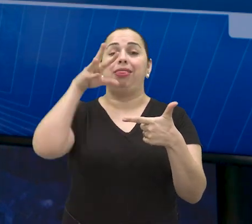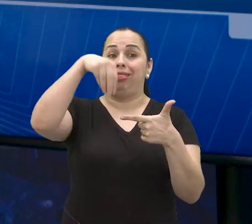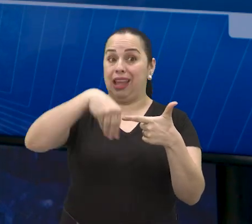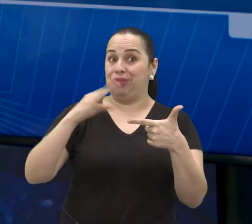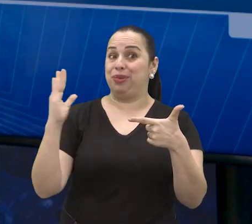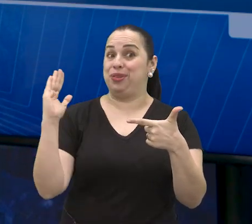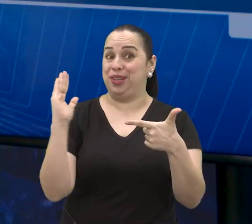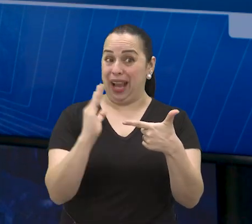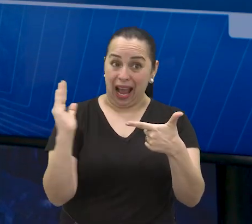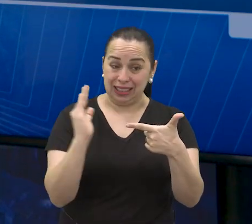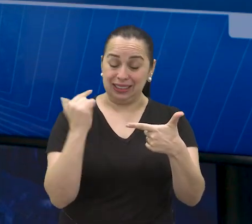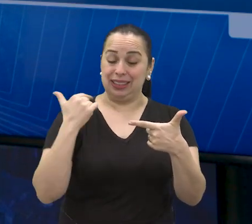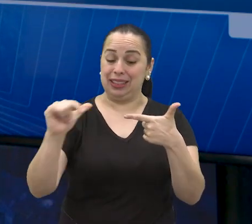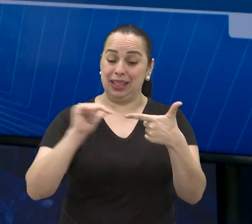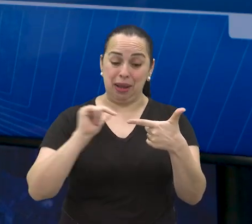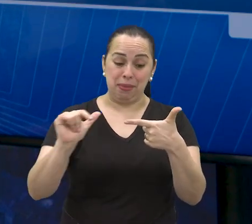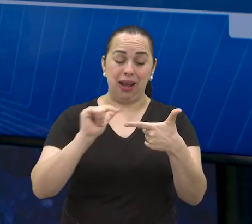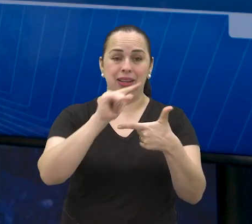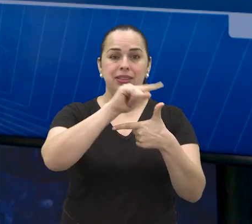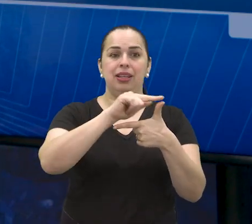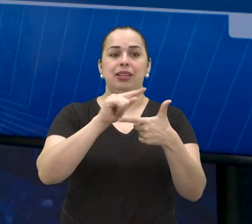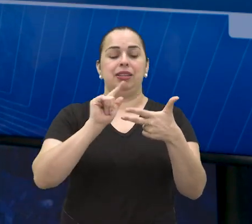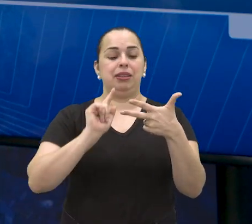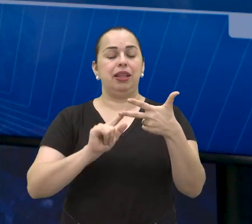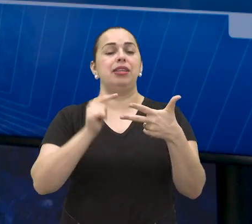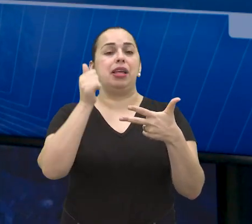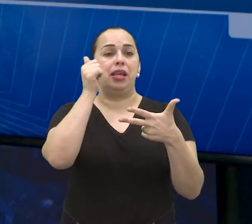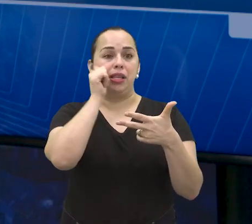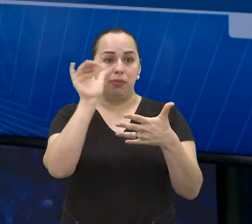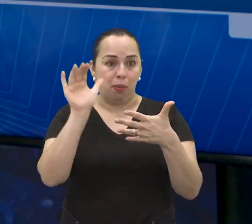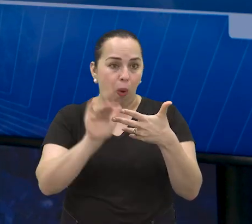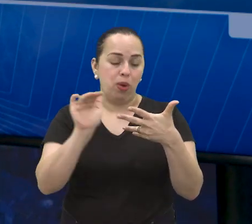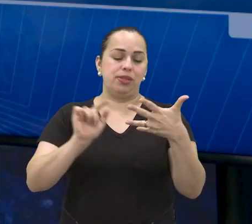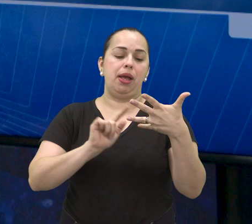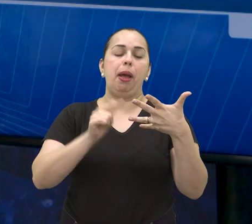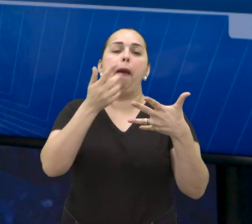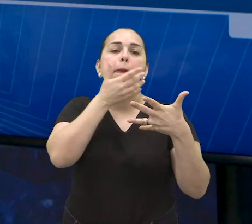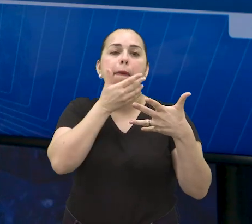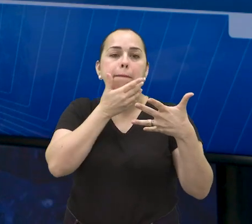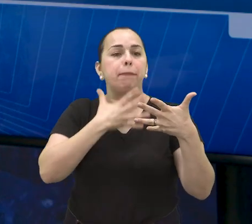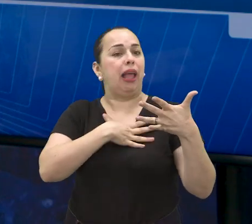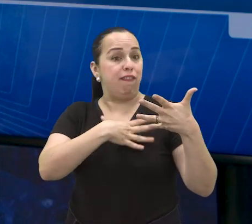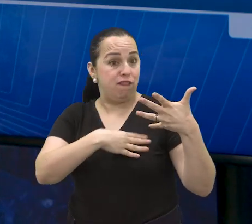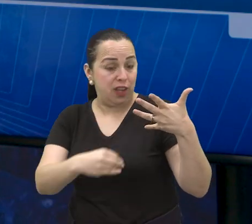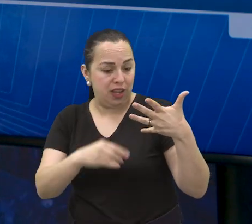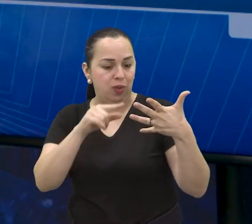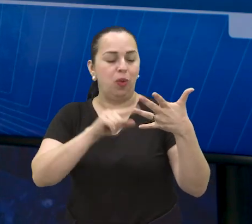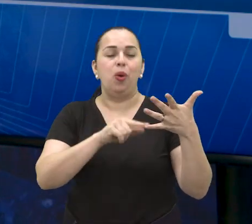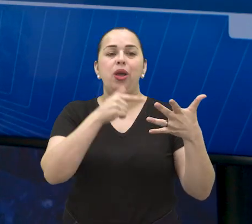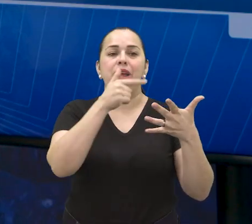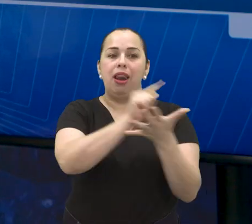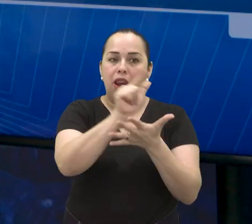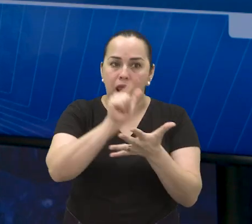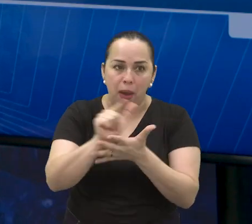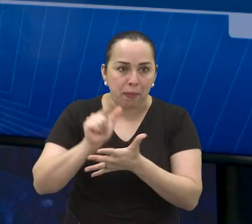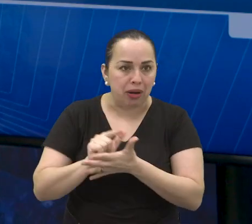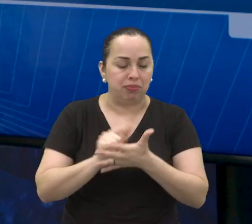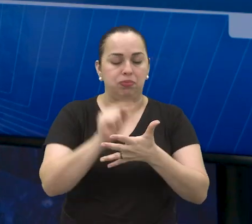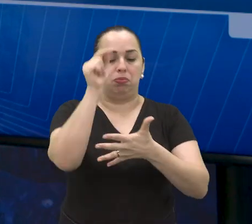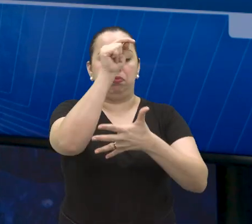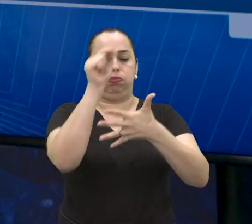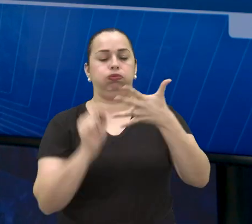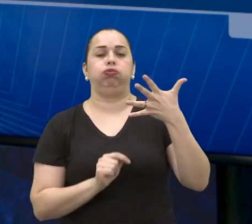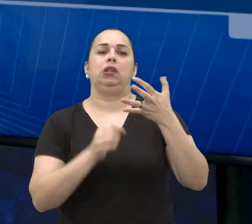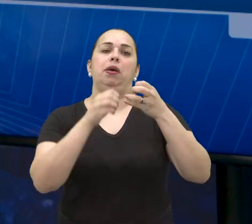ainda trabalham dentro de casa. Então, elas são esposas, mães, né, e ainda fazem o trabalho doméstico. Isso tudo tem um impacto